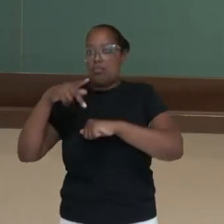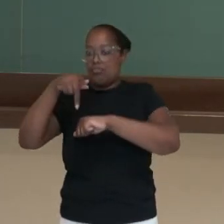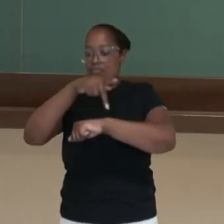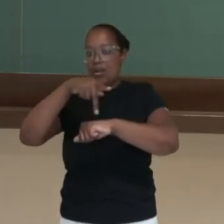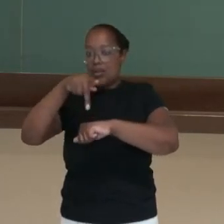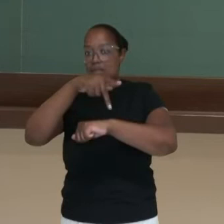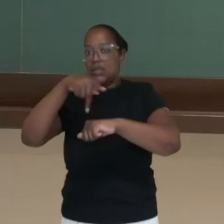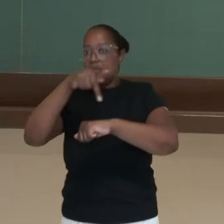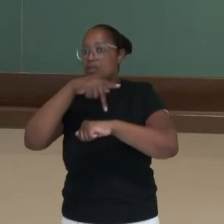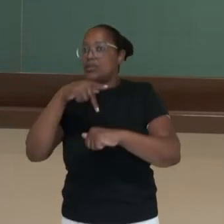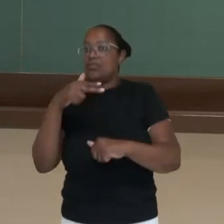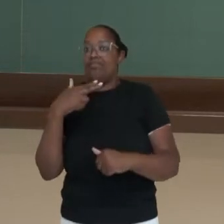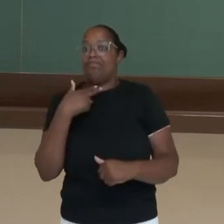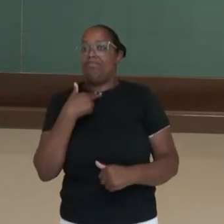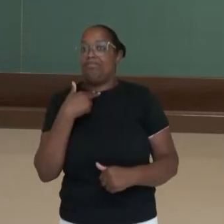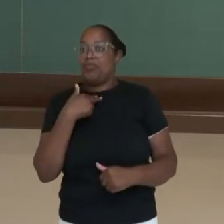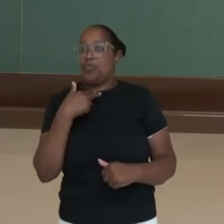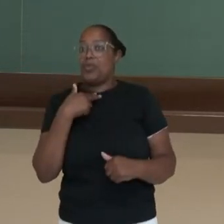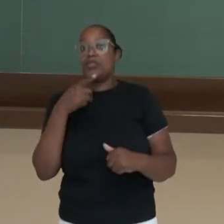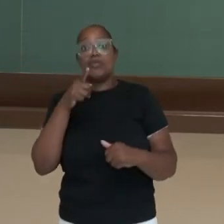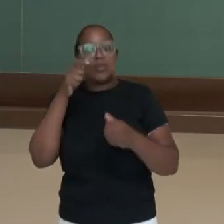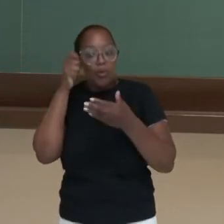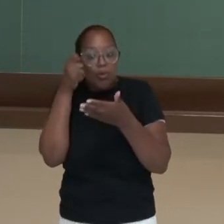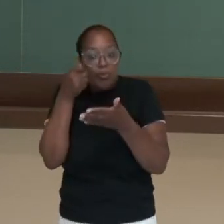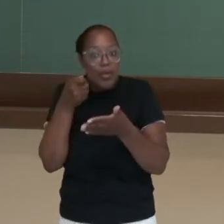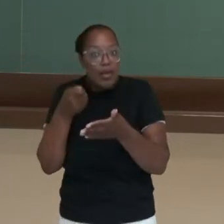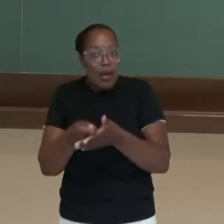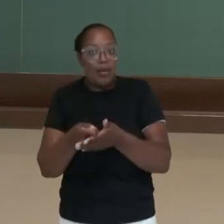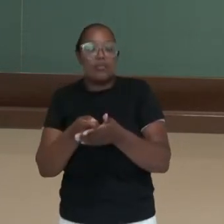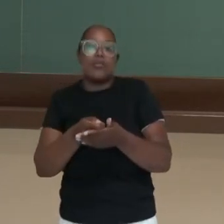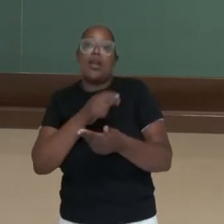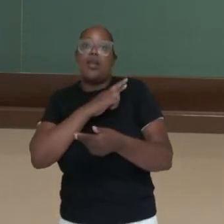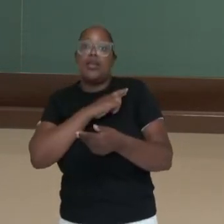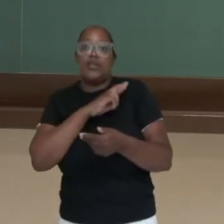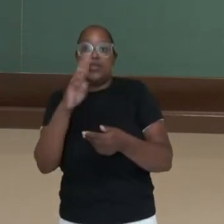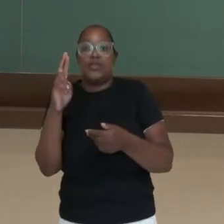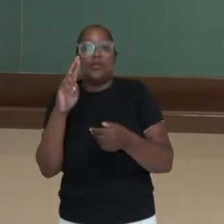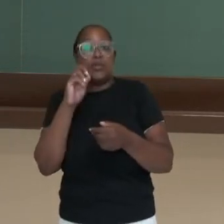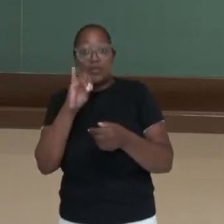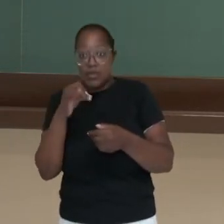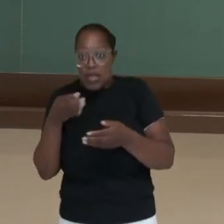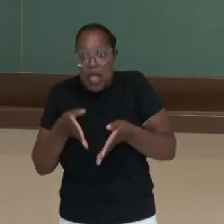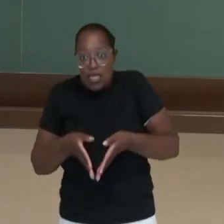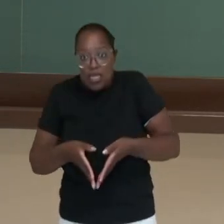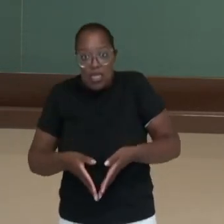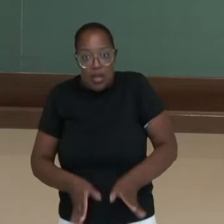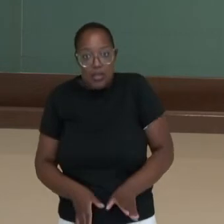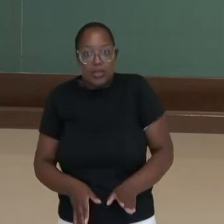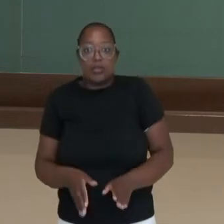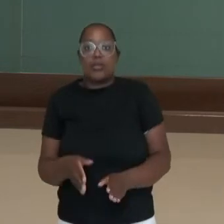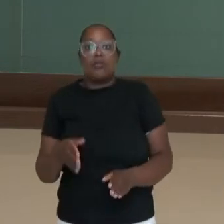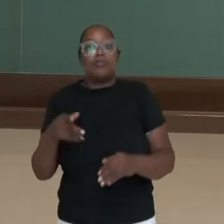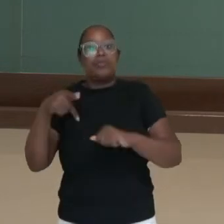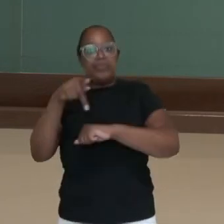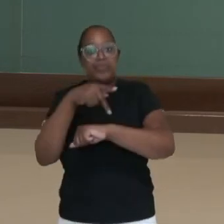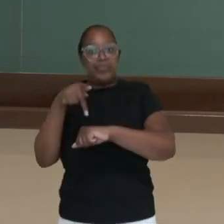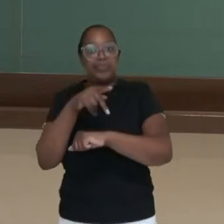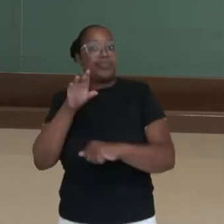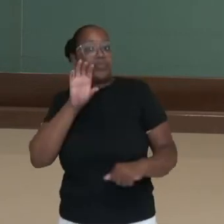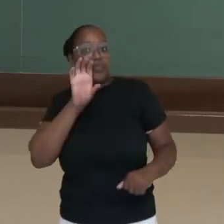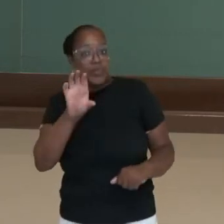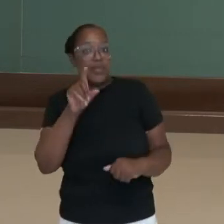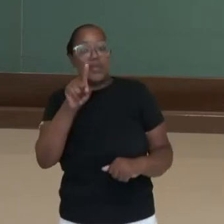assim, né? Tem países em que eu sou obrigada a seguir uma religião. Não, se você nasceu aqui, você tem que ser de tal religião. Não